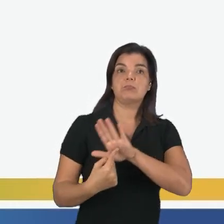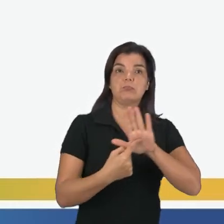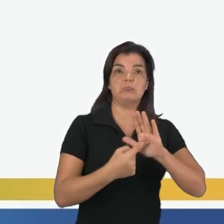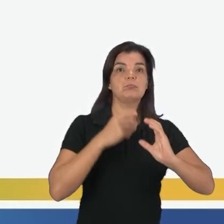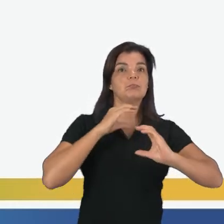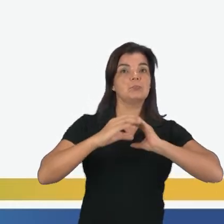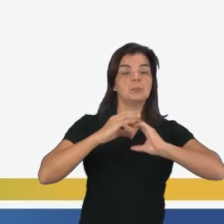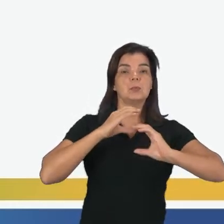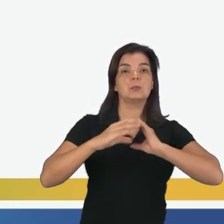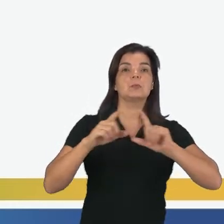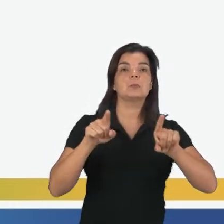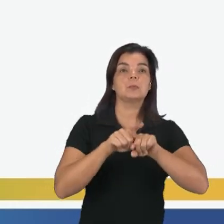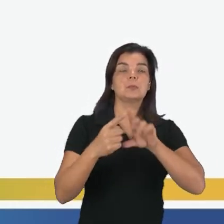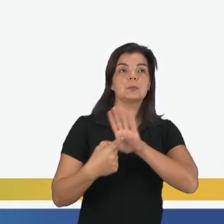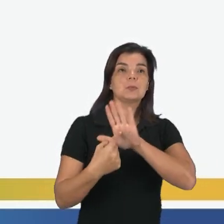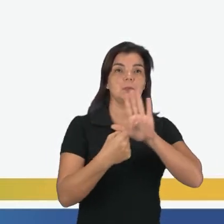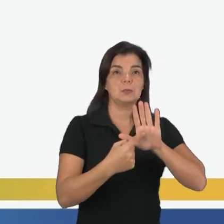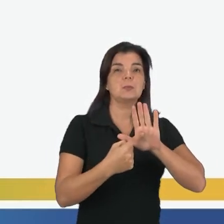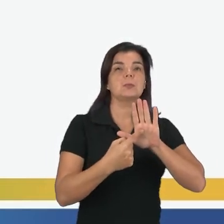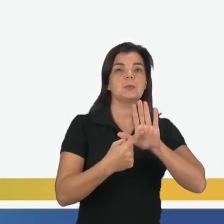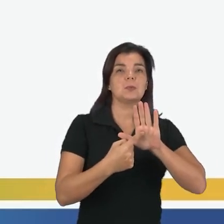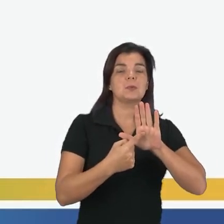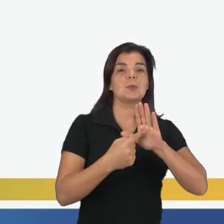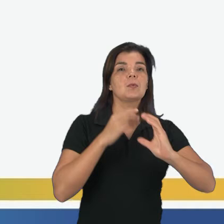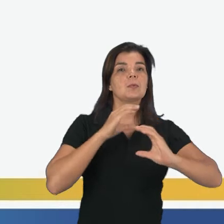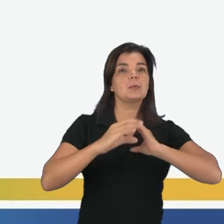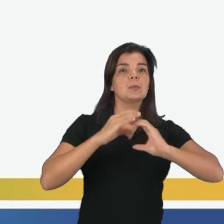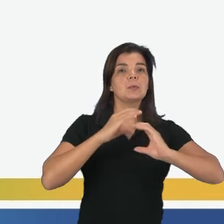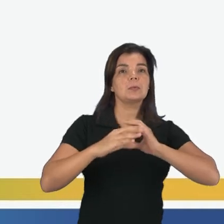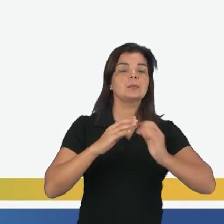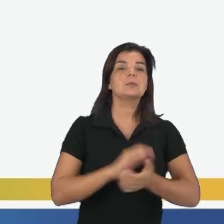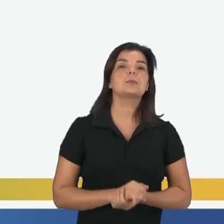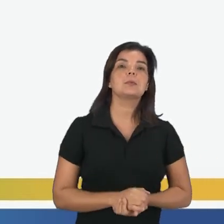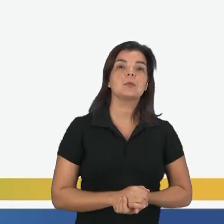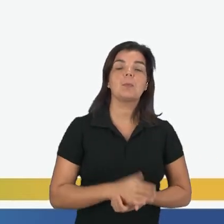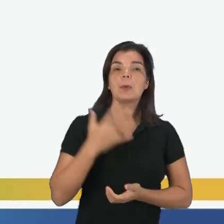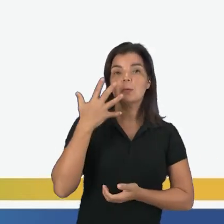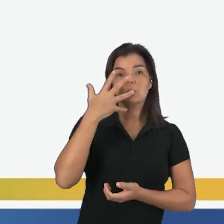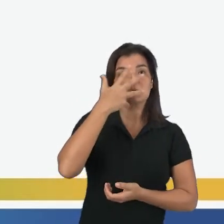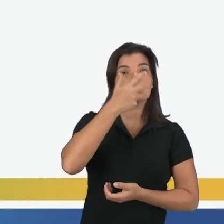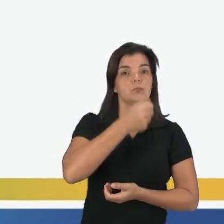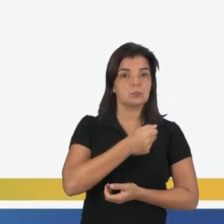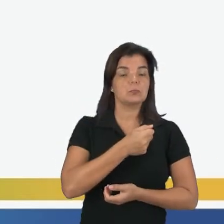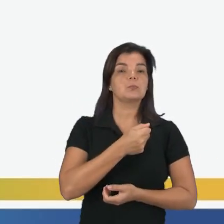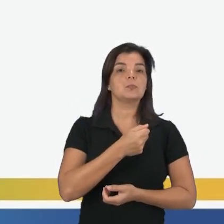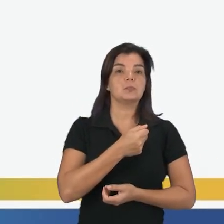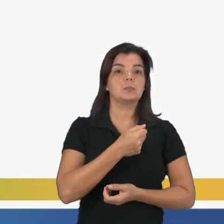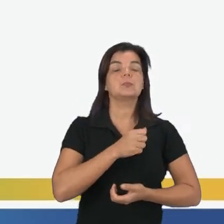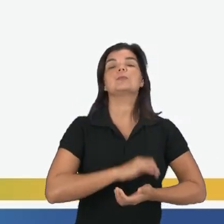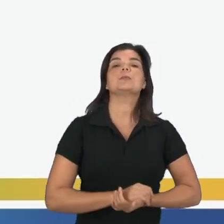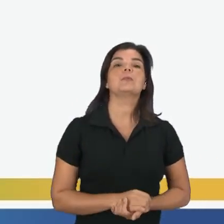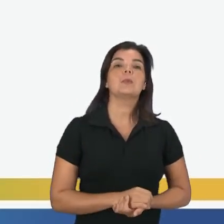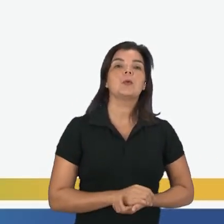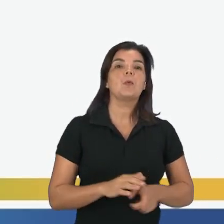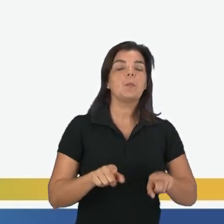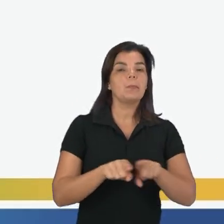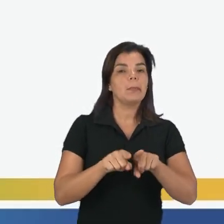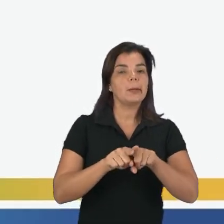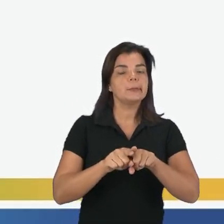ênfase, destaque, enfatizam a comunicação e torná-la também mais bonita,